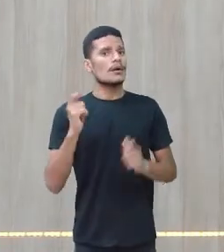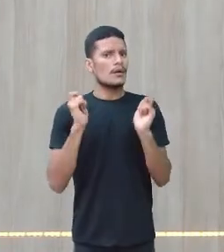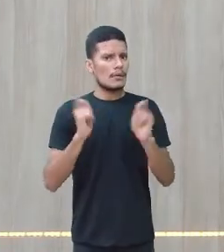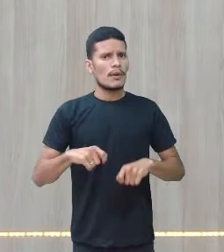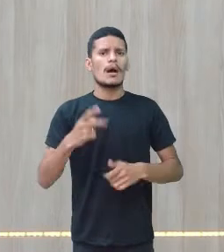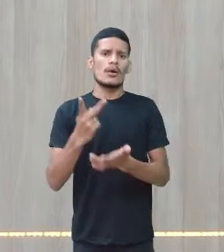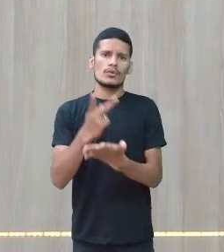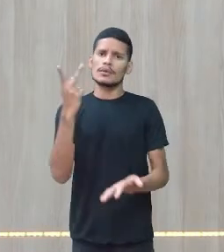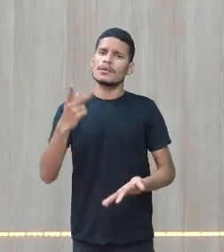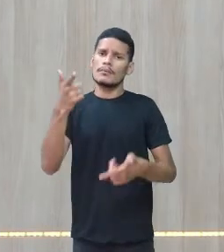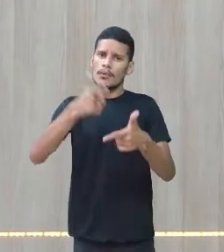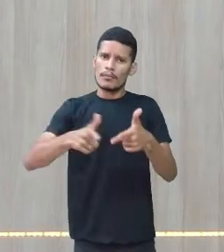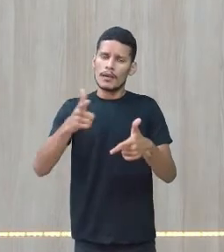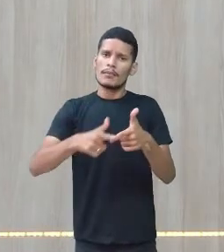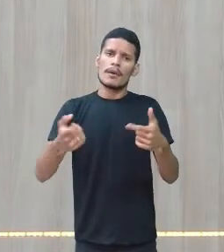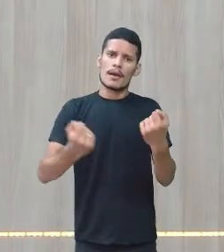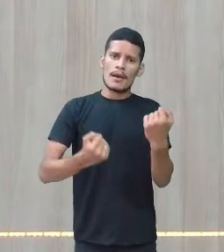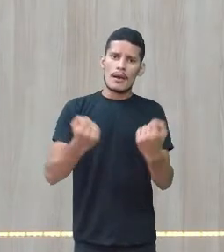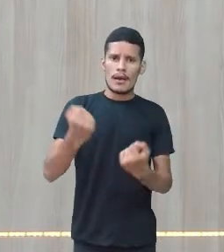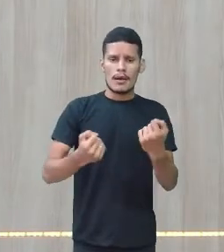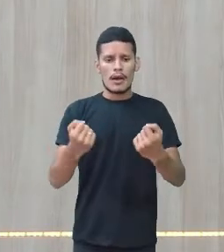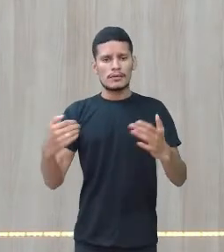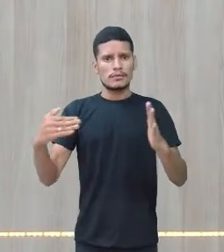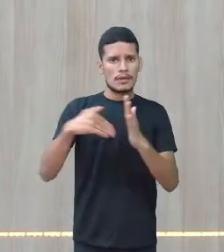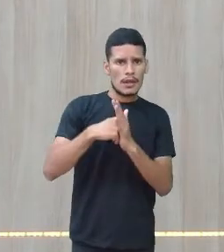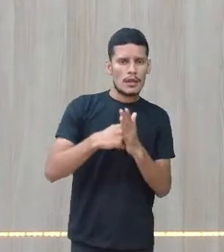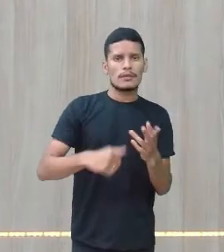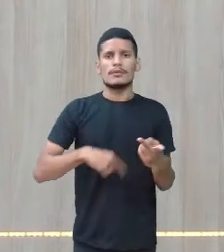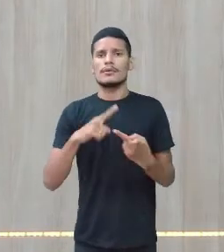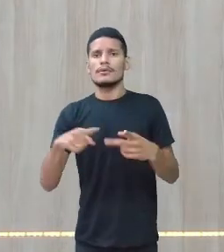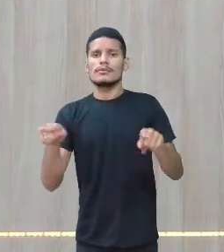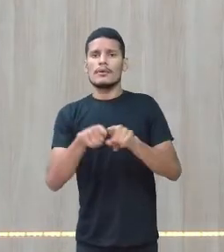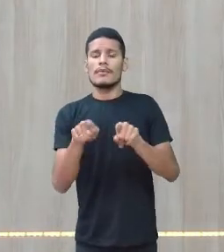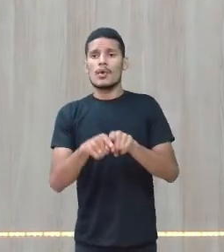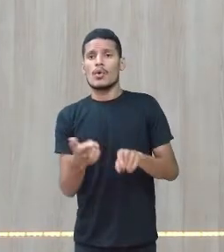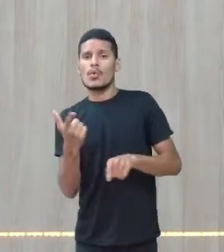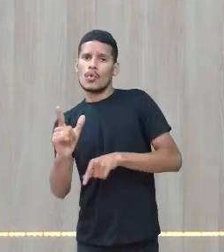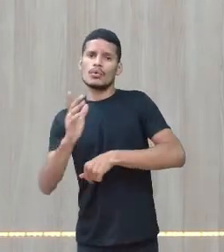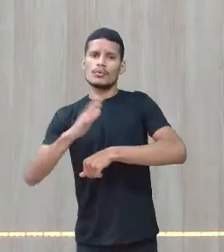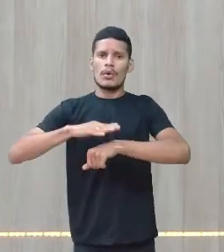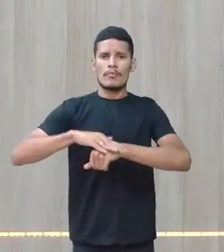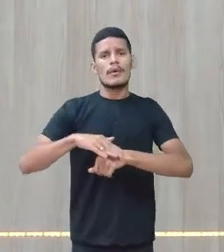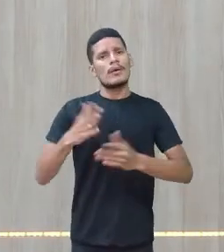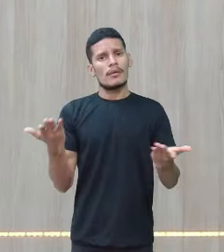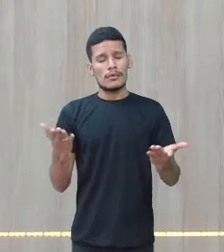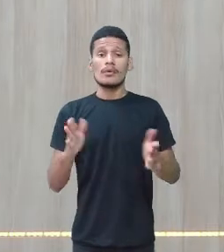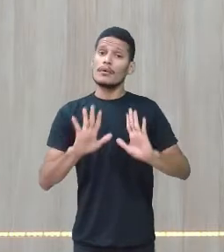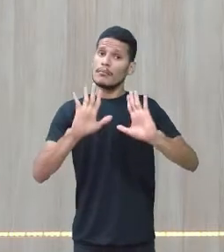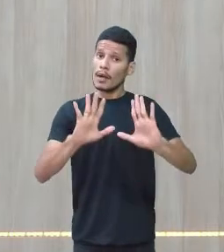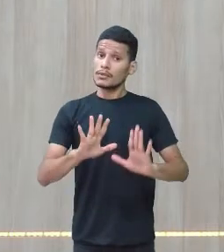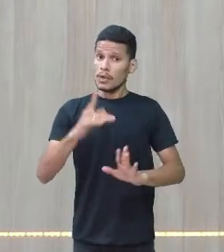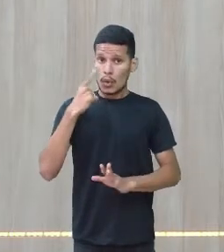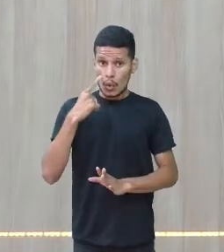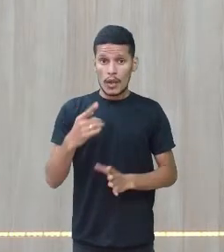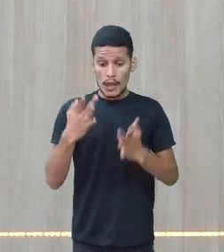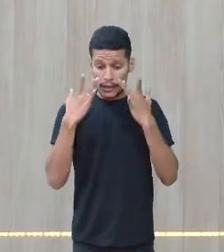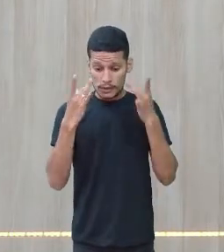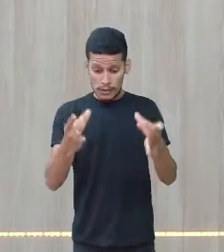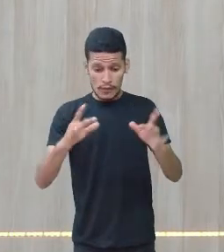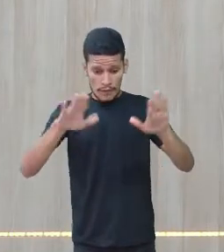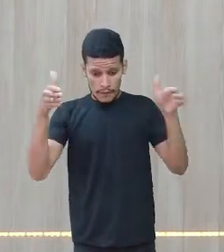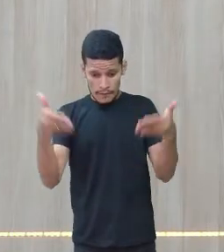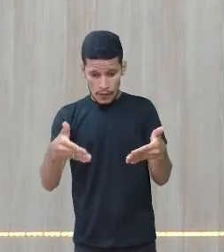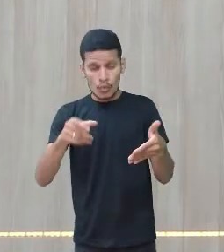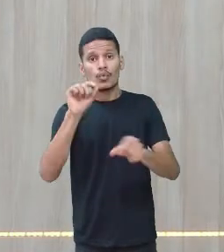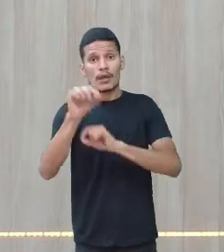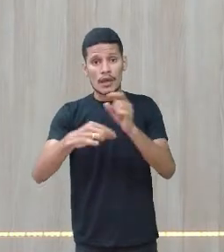num acidente de carro, né? Pode acontecer em outros acidentes, mas aí eu estou chamando a atenção